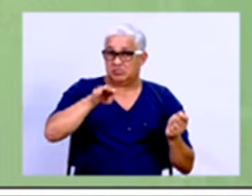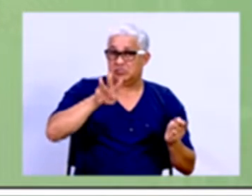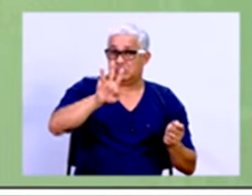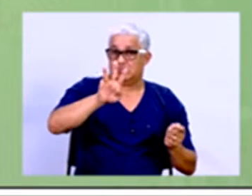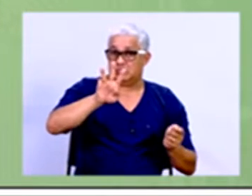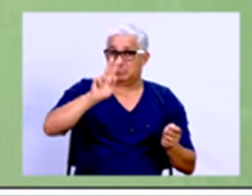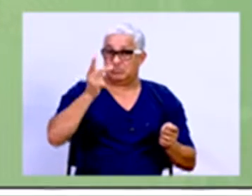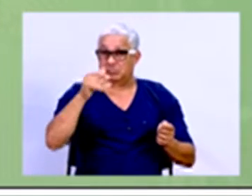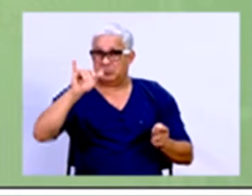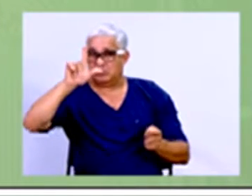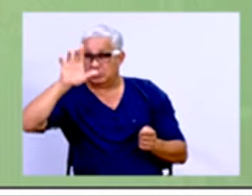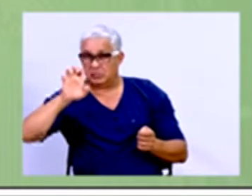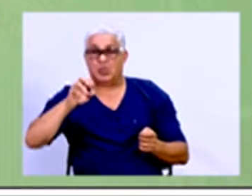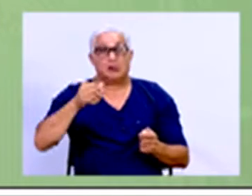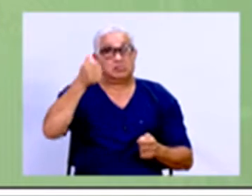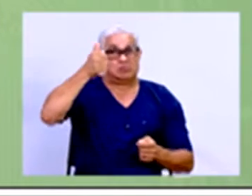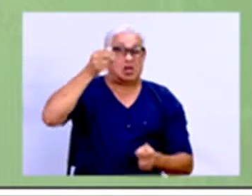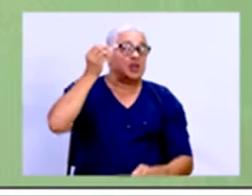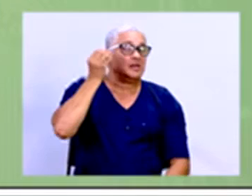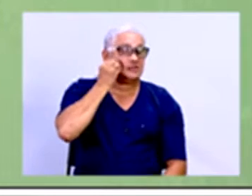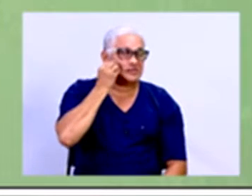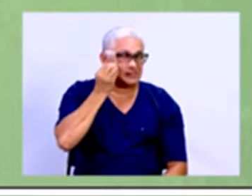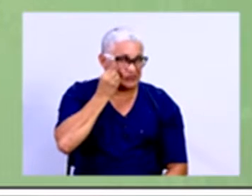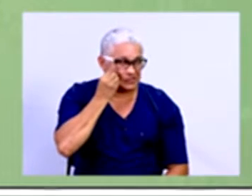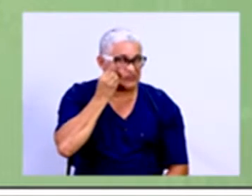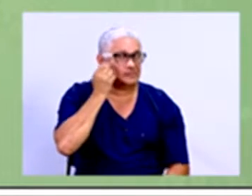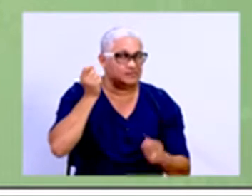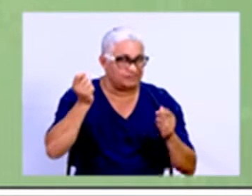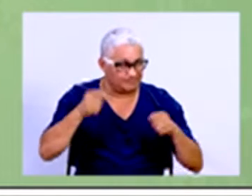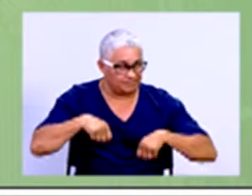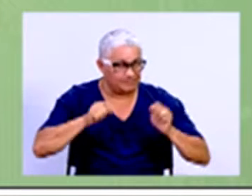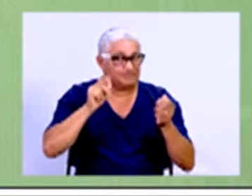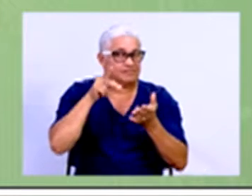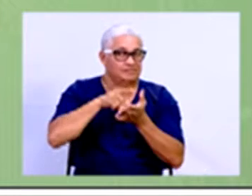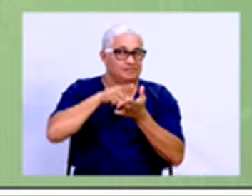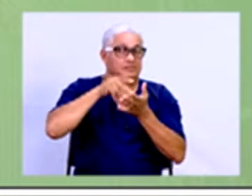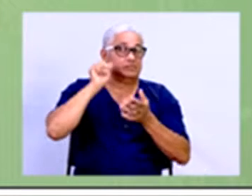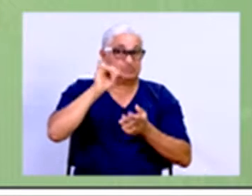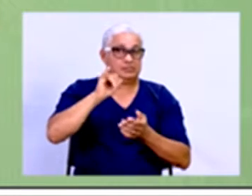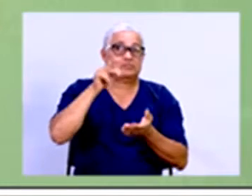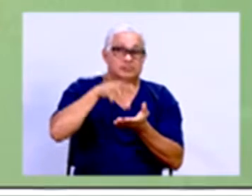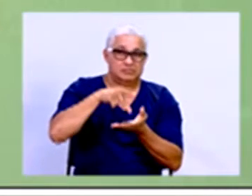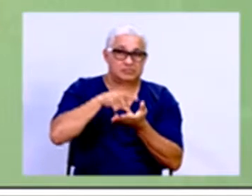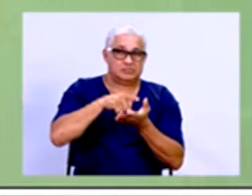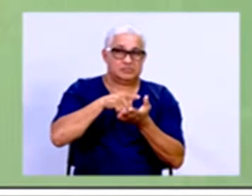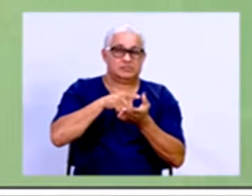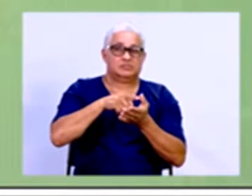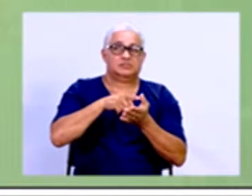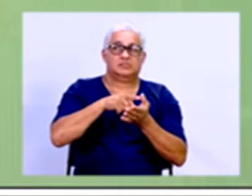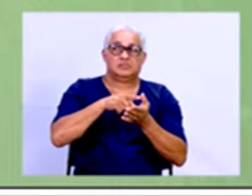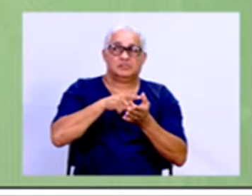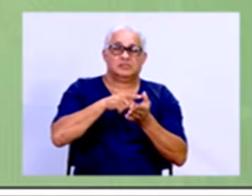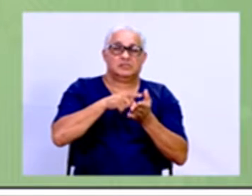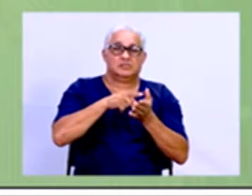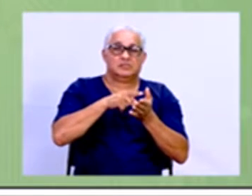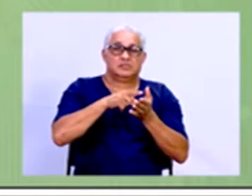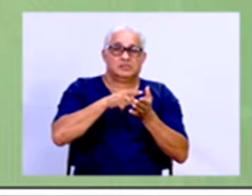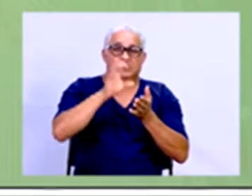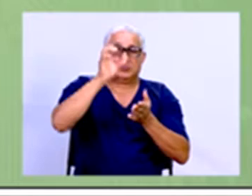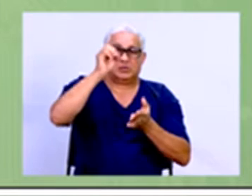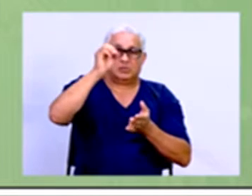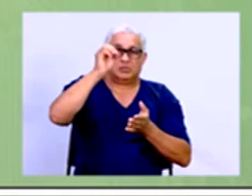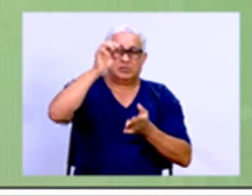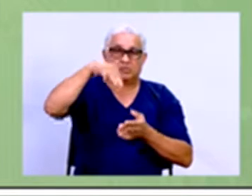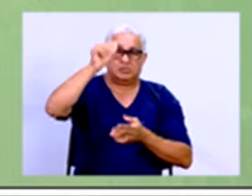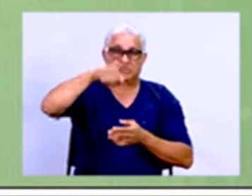ele testa para saber se a condição é verdadeira. Se for verdadeira, aí ele executa esse monte de comando aqui. Se